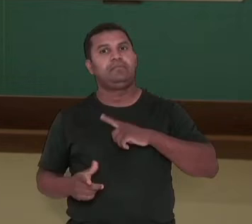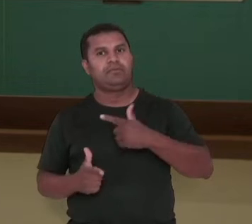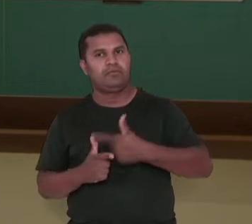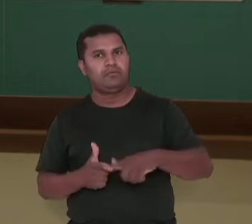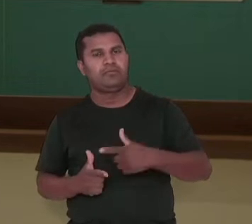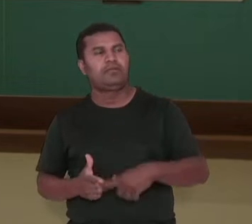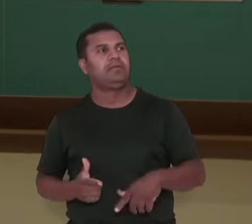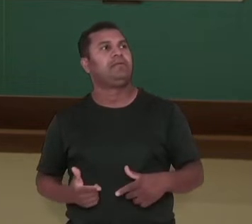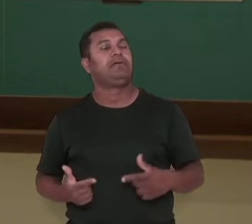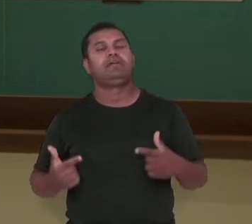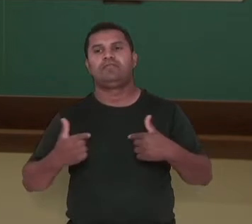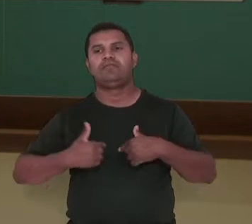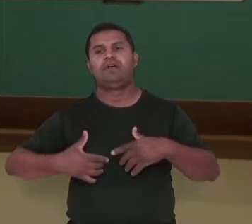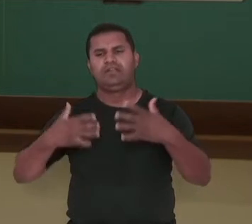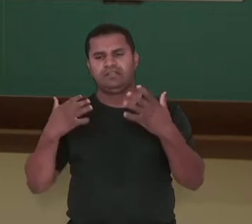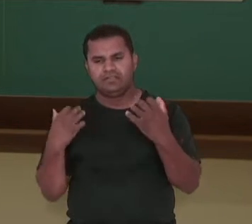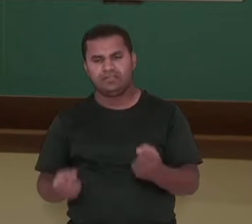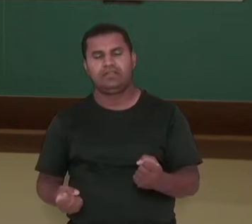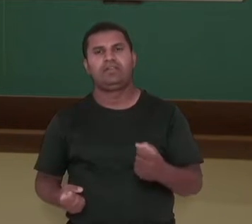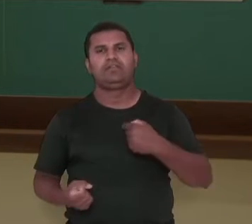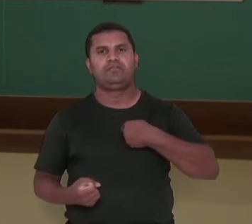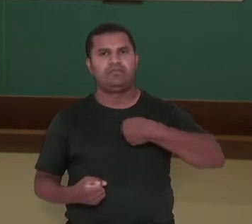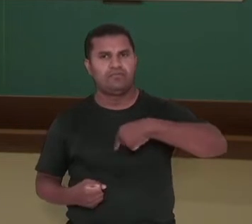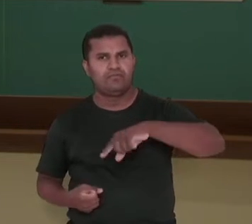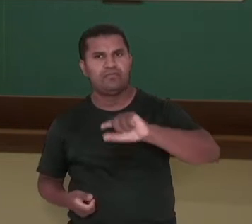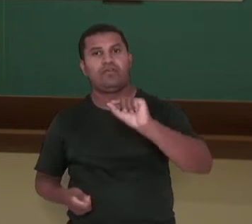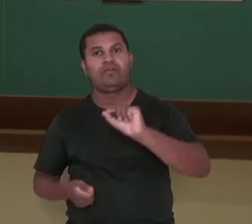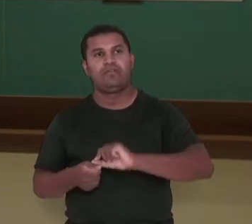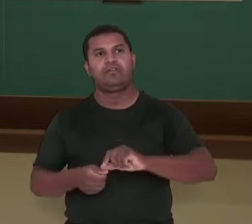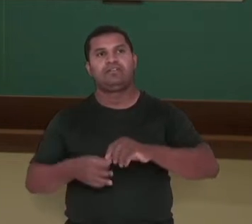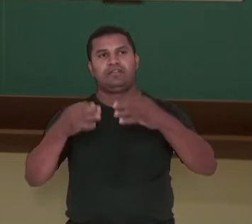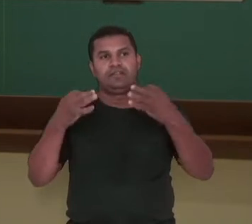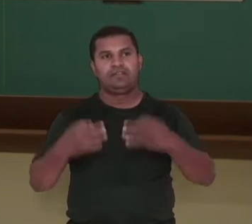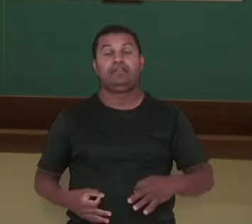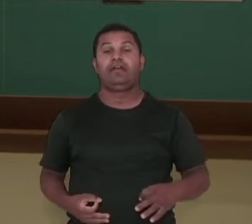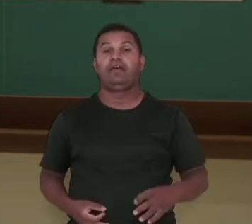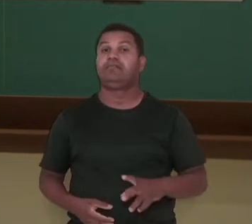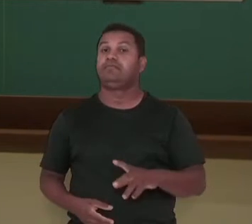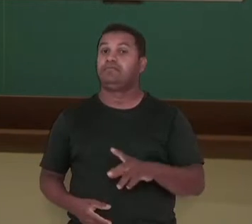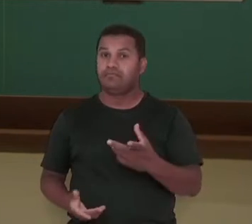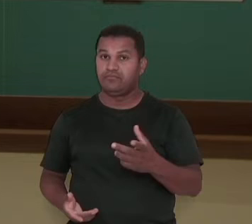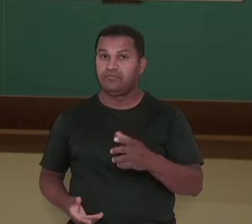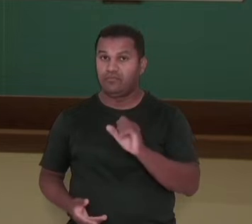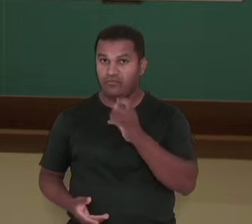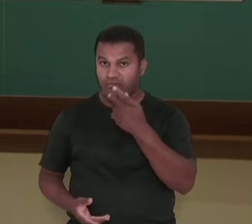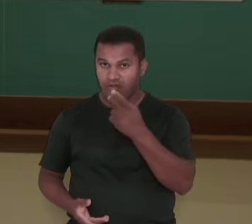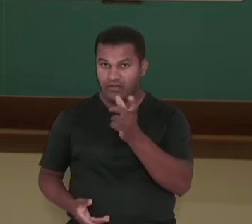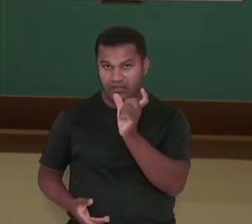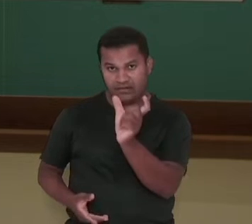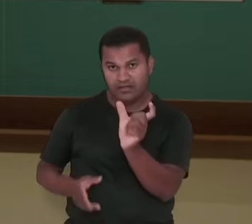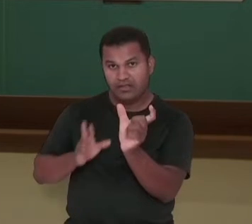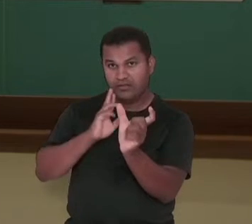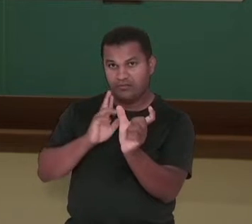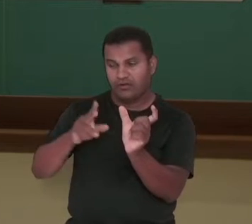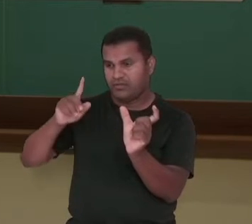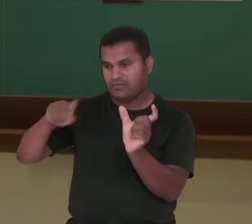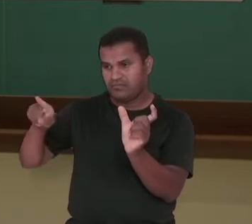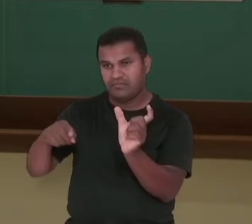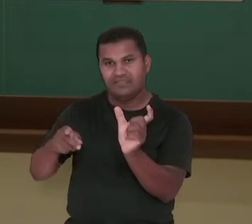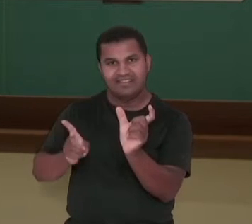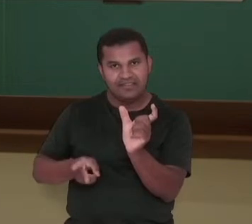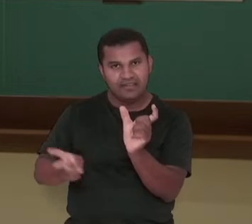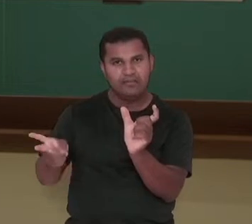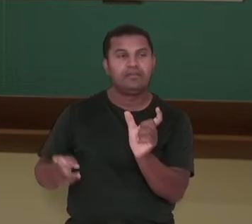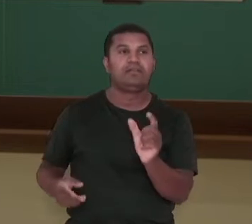situação e ficar triste e frustrado por passar por um momento difícil, né? Ao invés de tentar mudar aquilo.